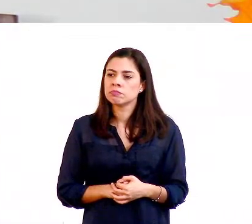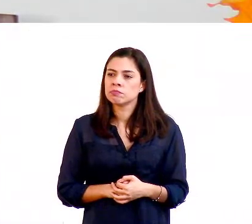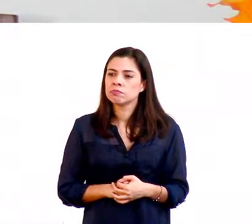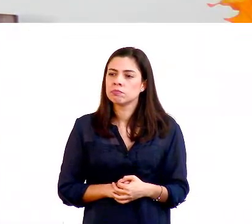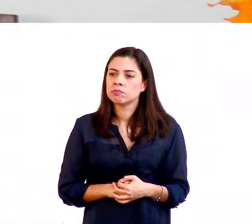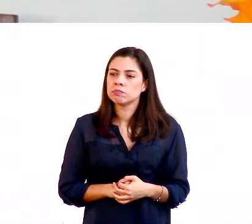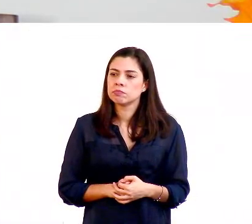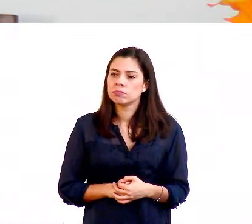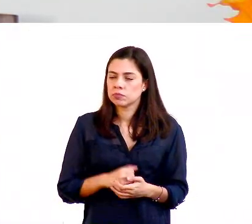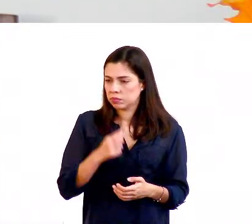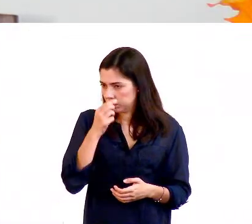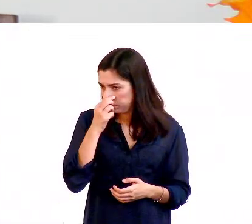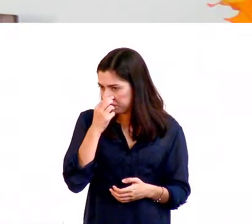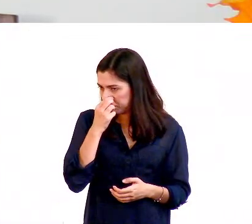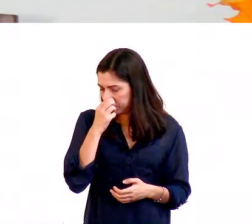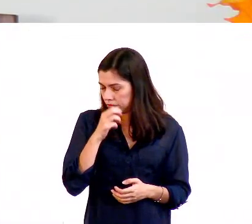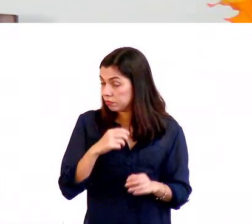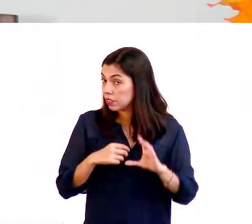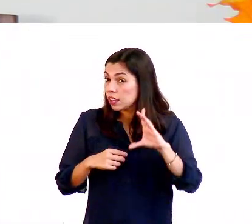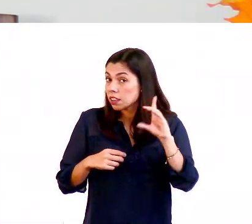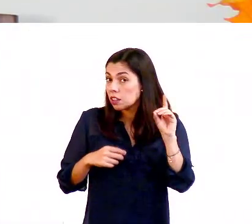Deus fez uma promessa